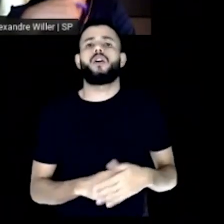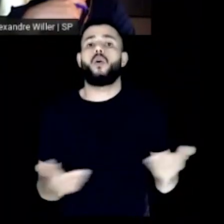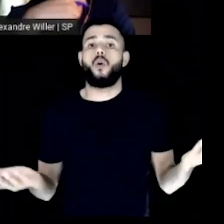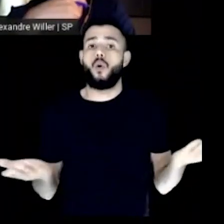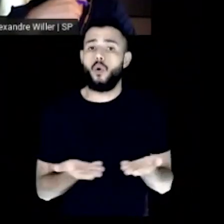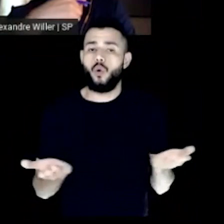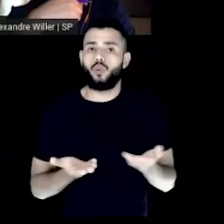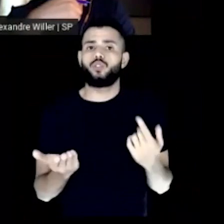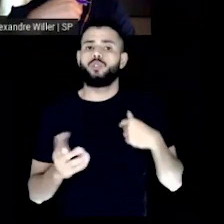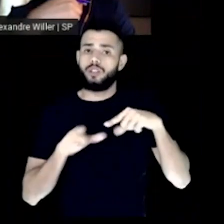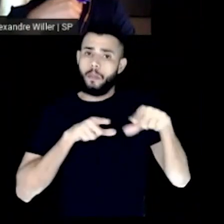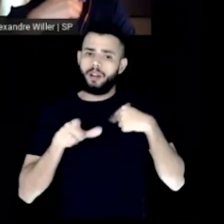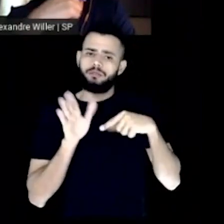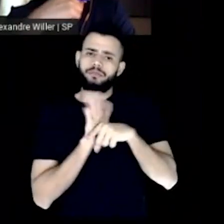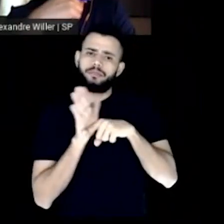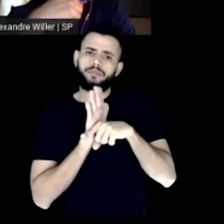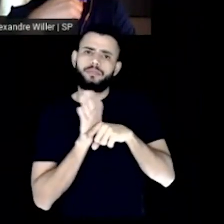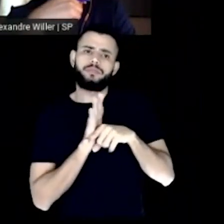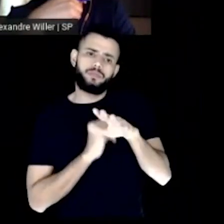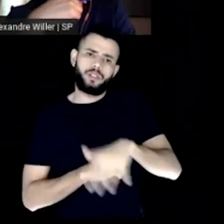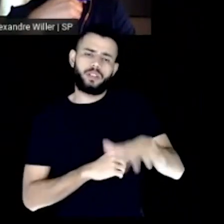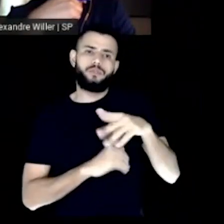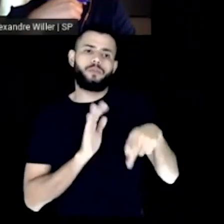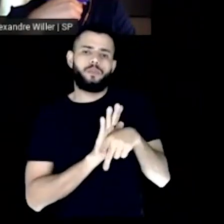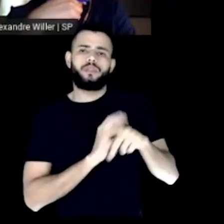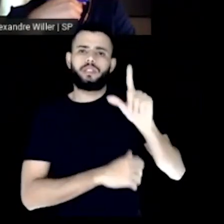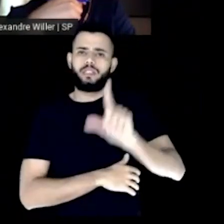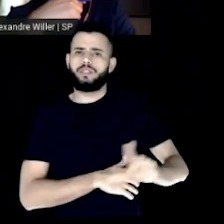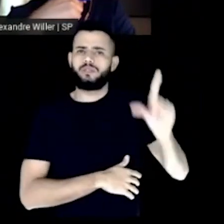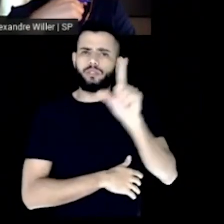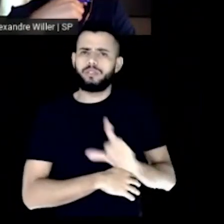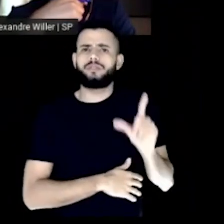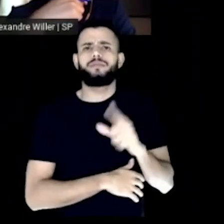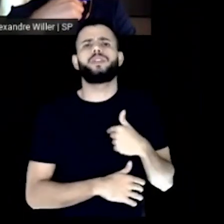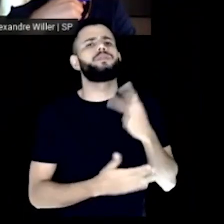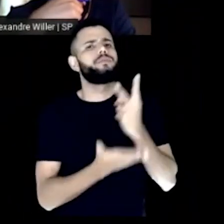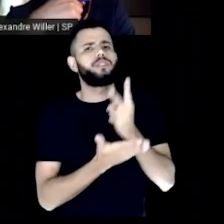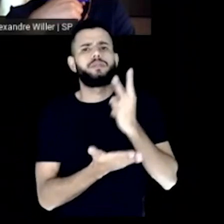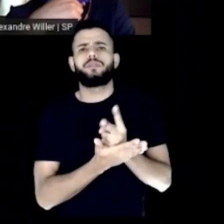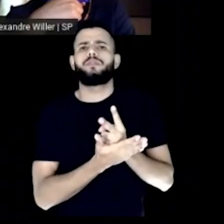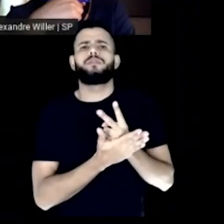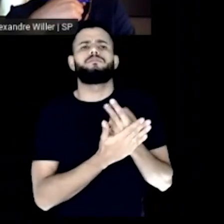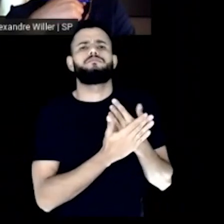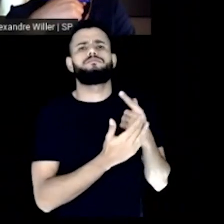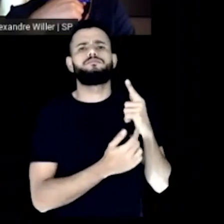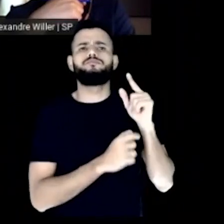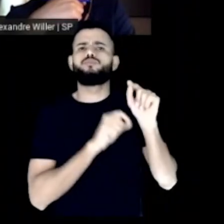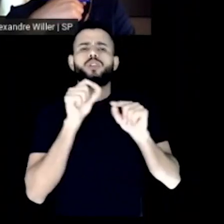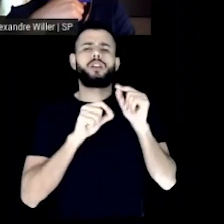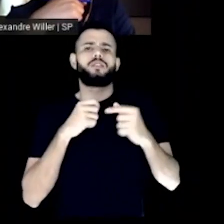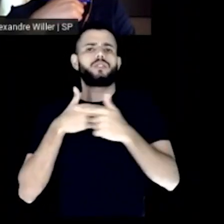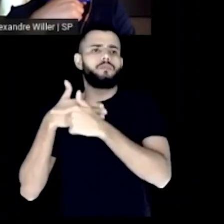aí, hoje, inclusive, né, sou pesquisador e eu trabalho no arquivo de literatura, né? Então, estou lá o tempo todo